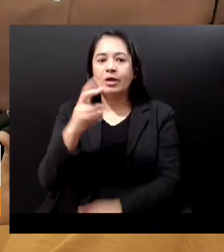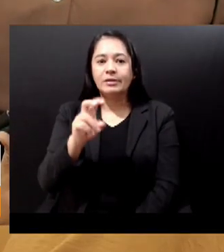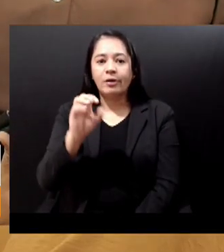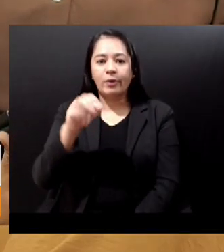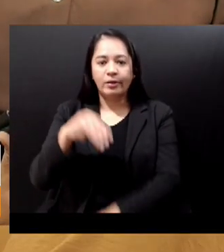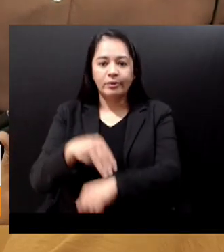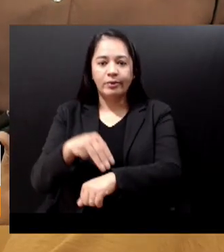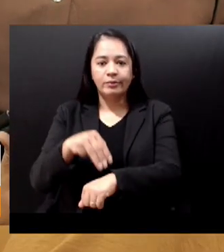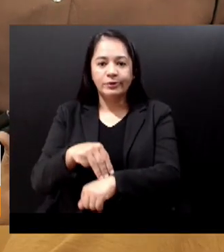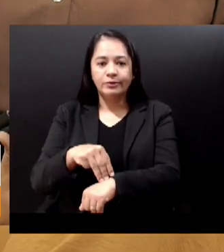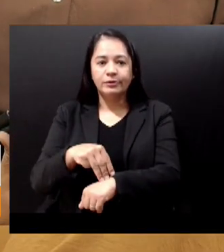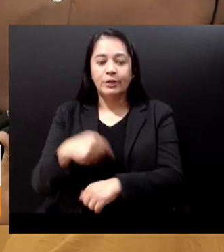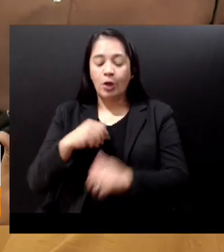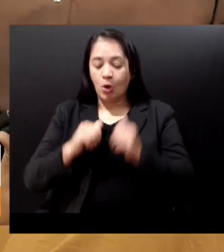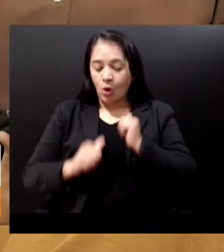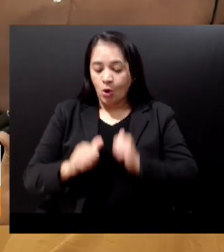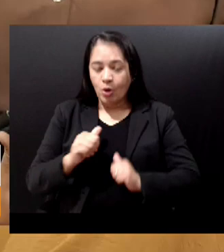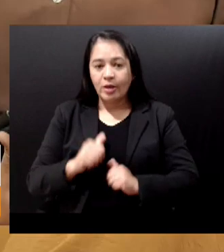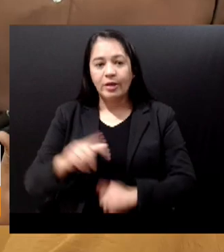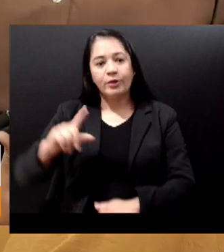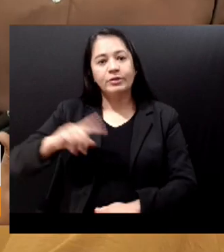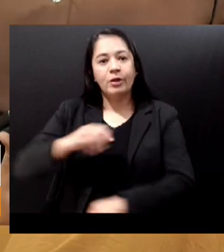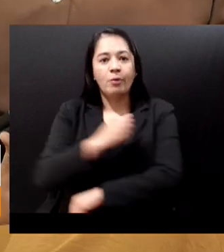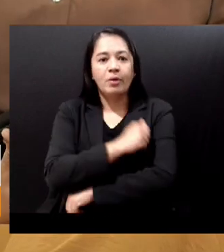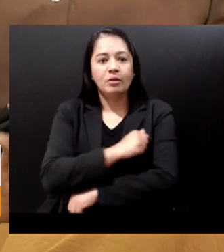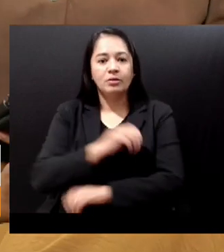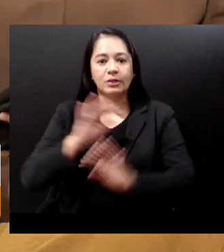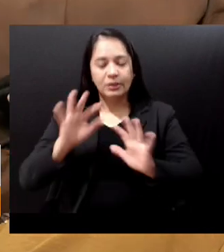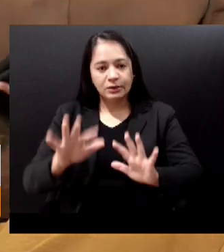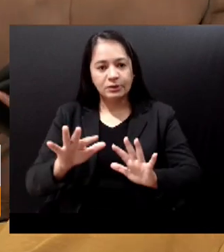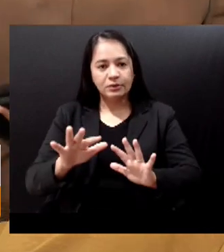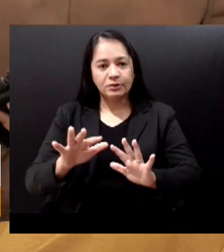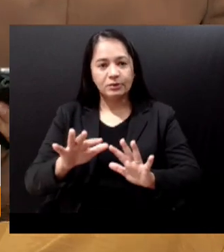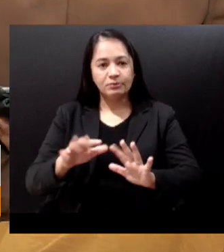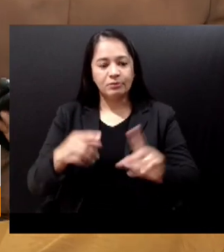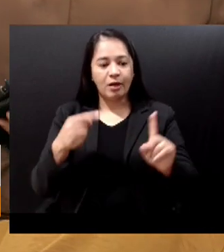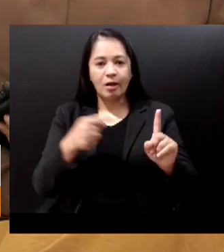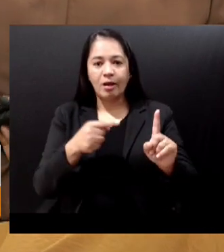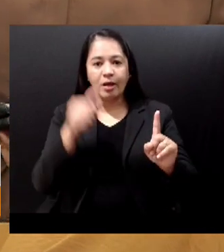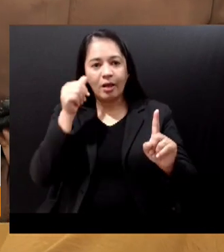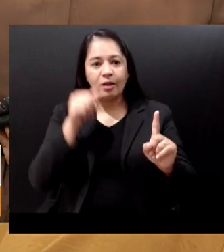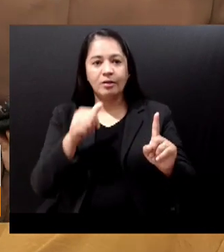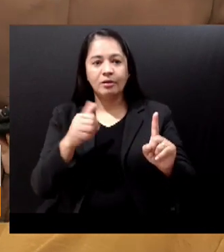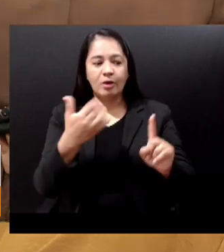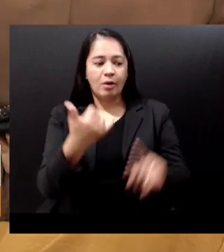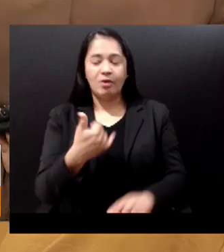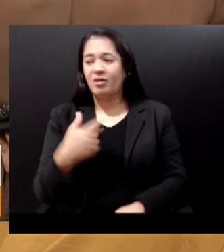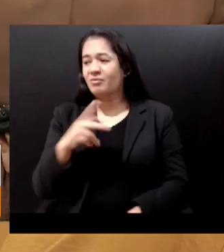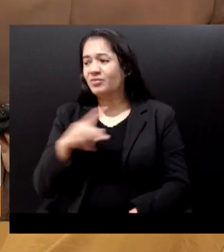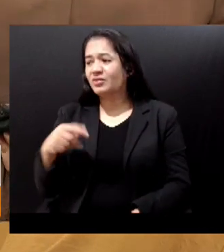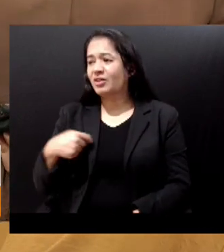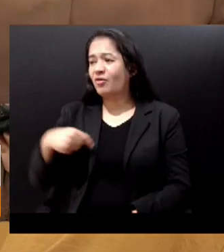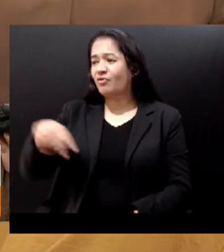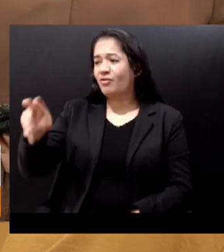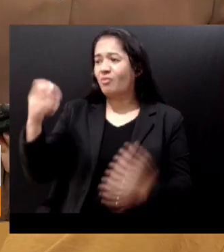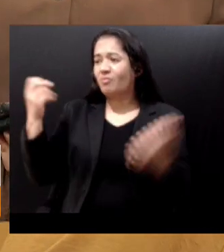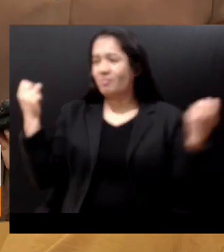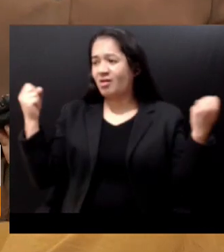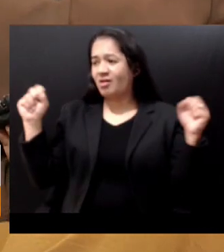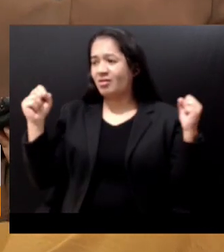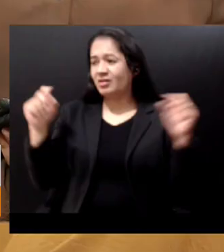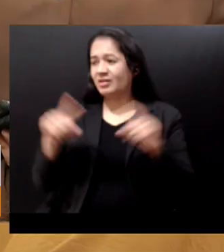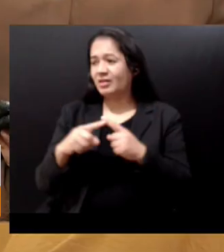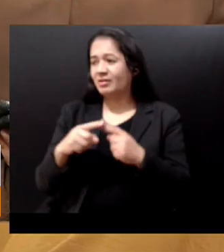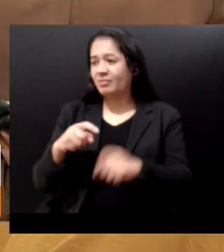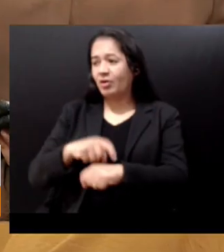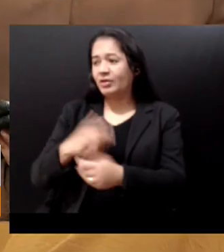uma aluna minha que é exatamente isso. Ela às vezes me fala: "Professor, eu estou indo para academia", mas não é horário de aula. Eu já sei que